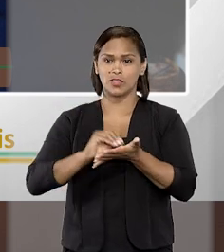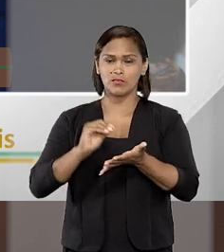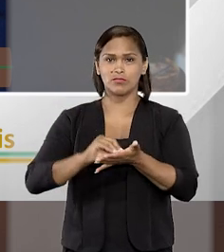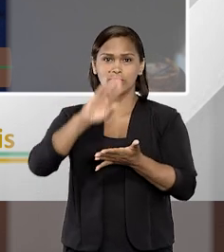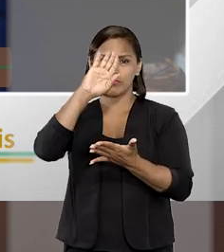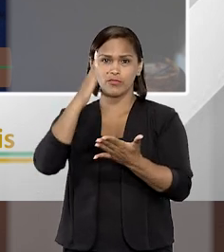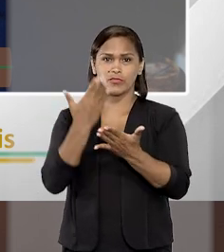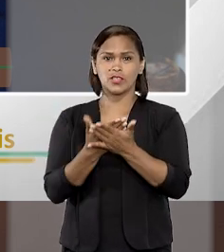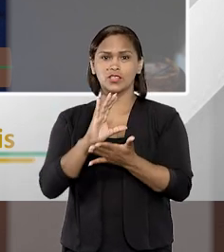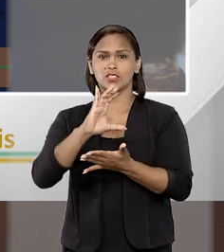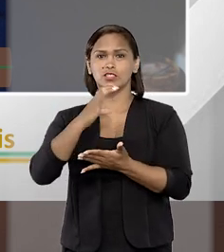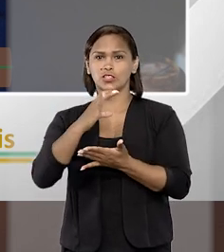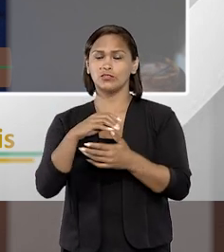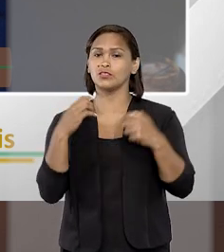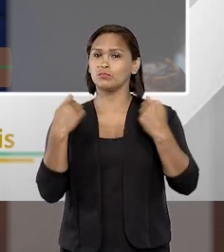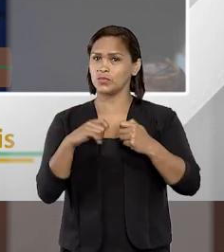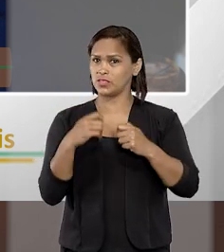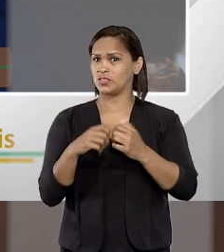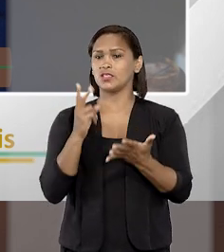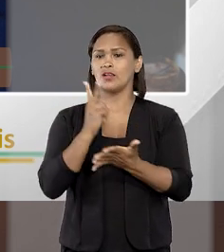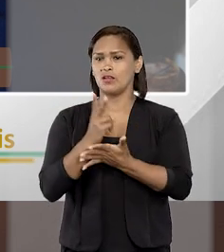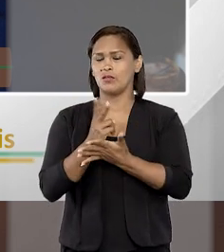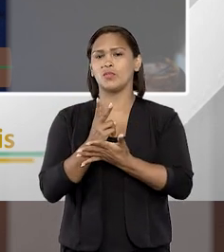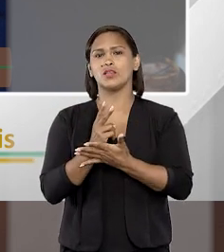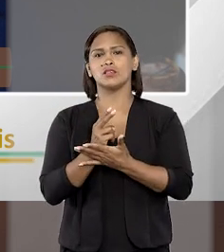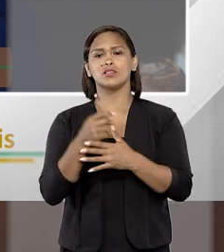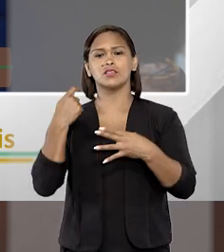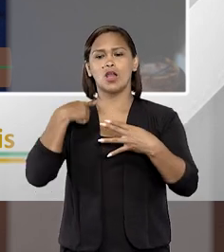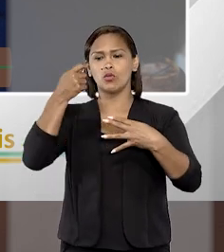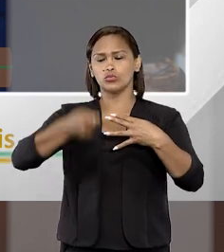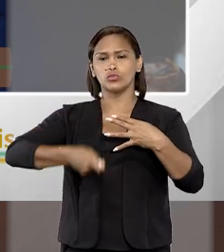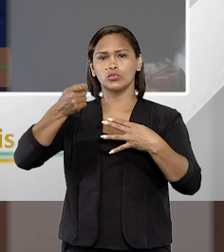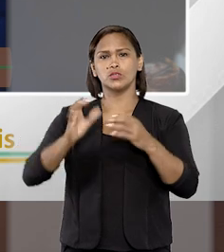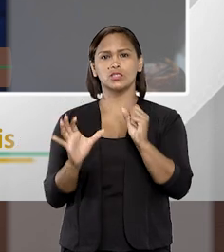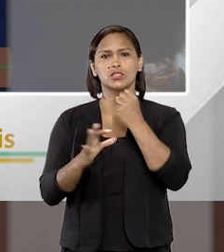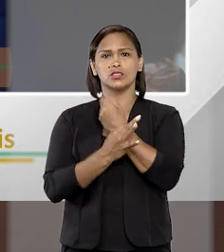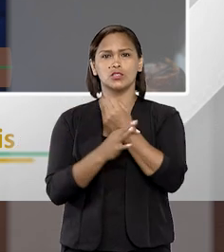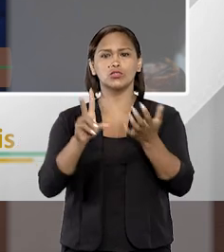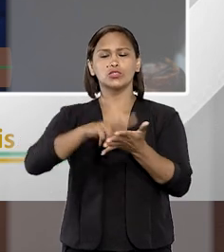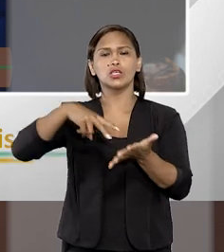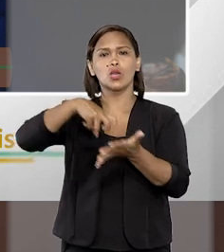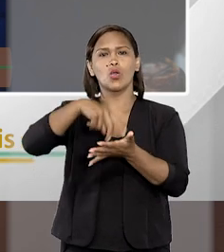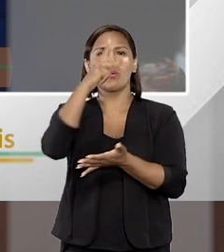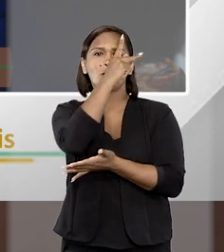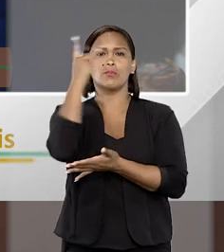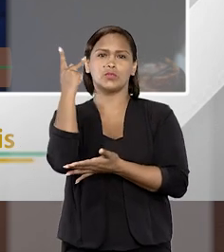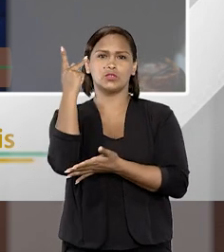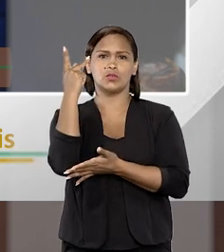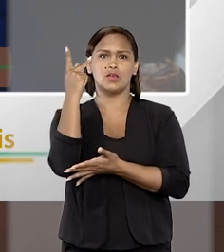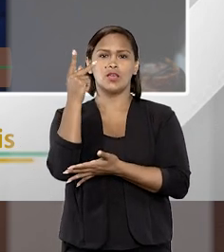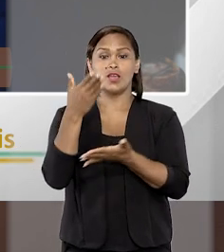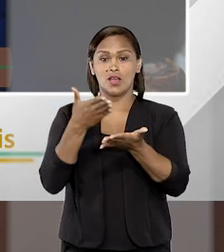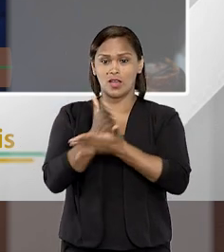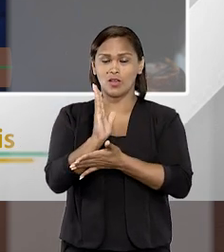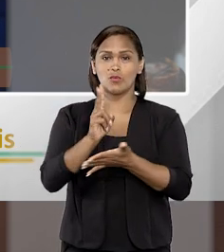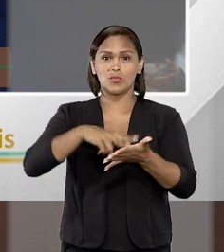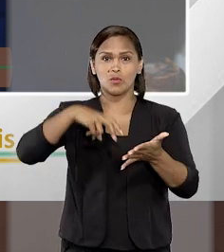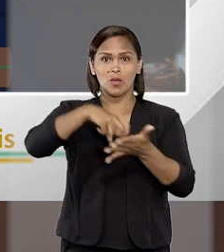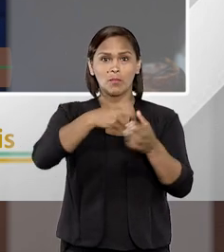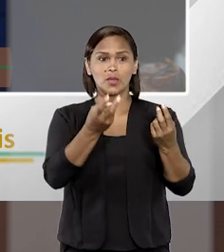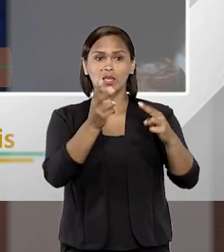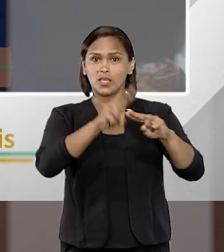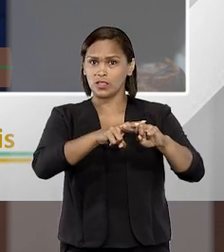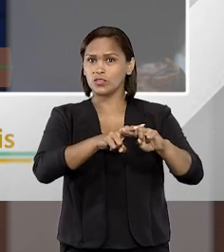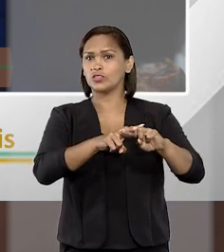confiabilidade científica necessária para dar o juiz a segurança de que está condenando a pessoa cumprindo a pena privativa